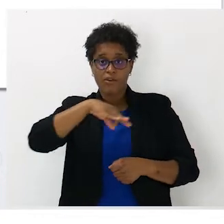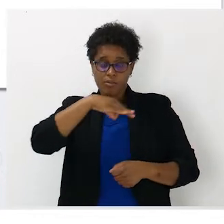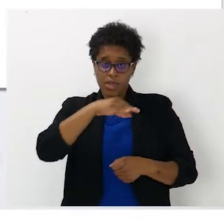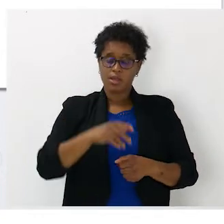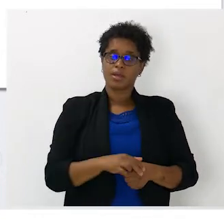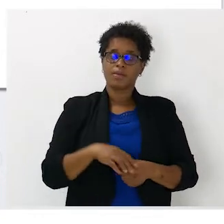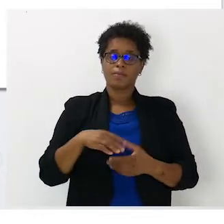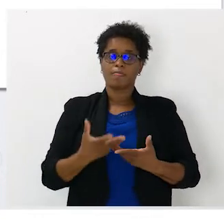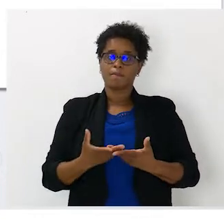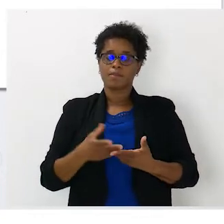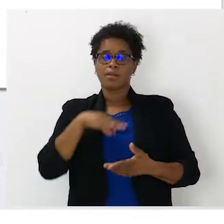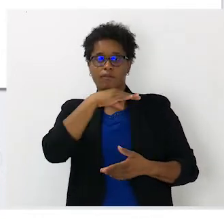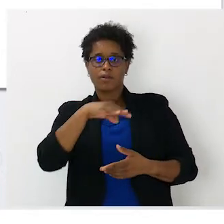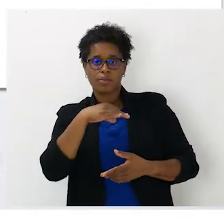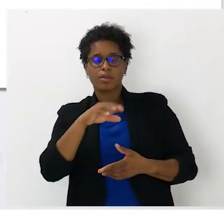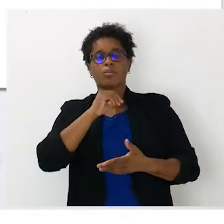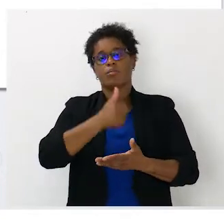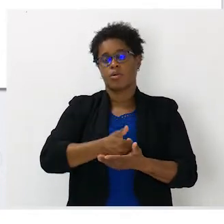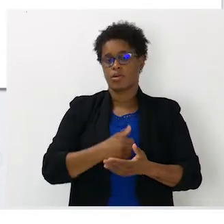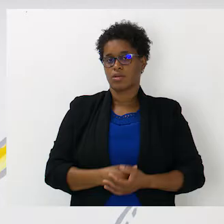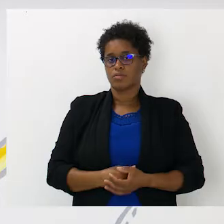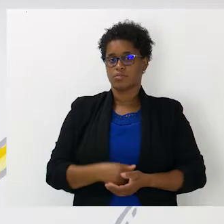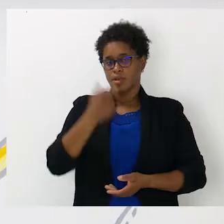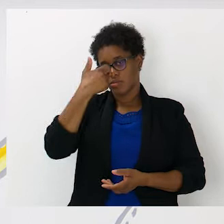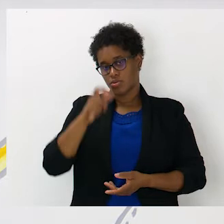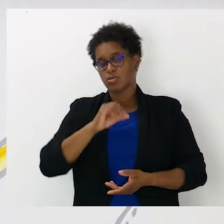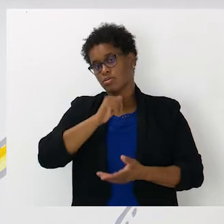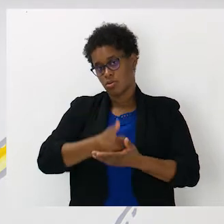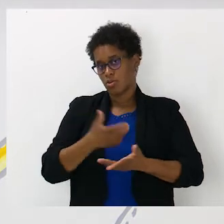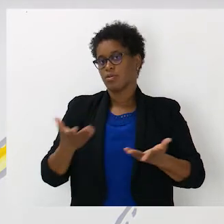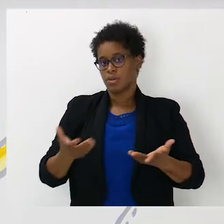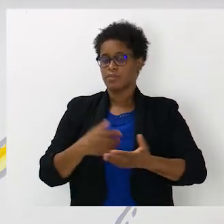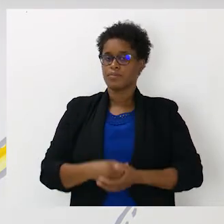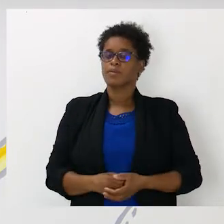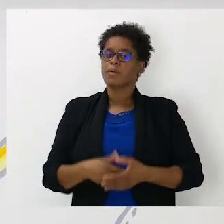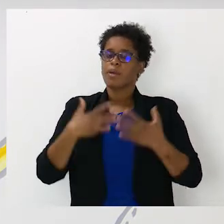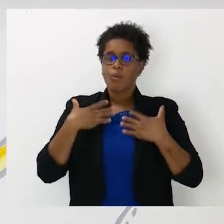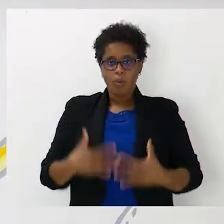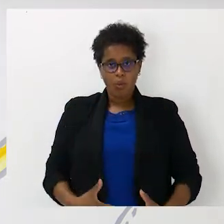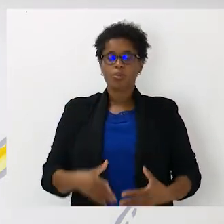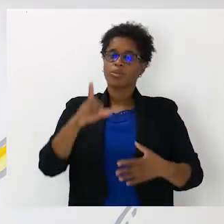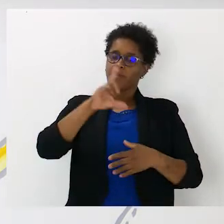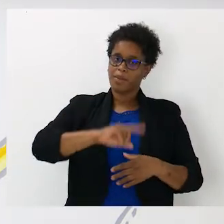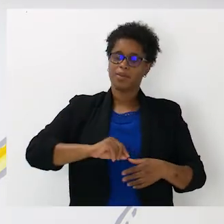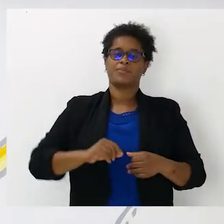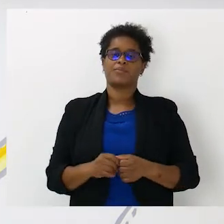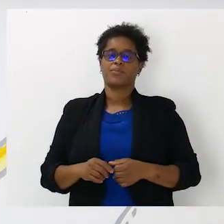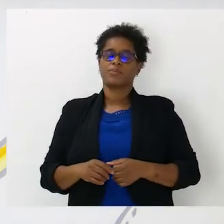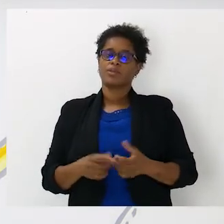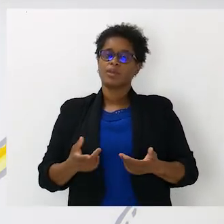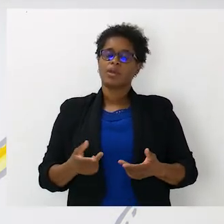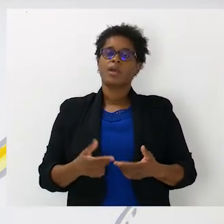seu parente falecido. Bem, o corpo também